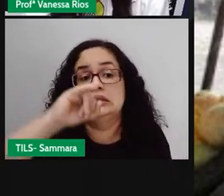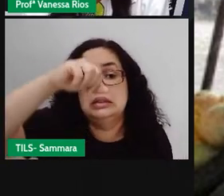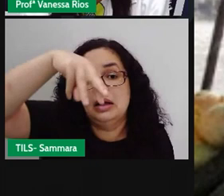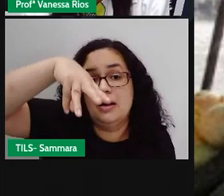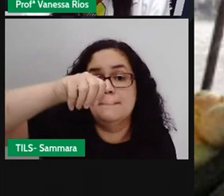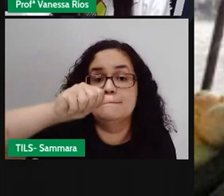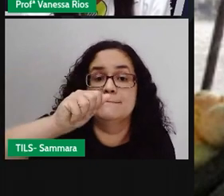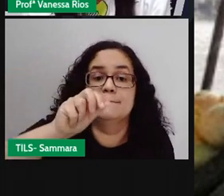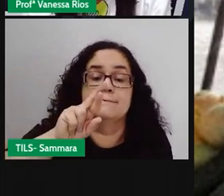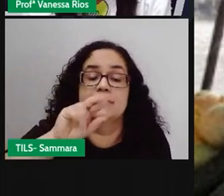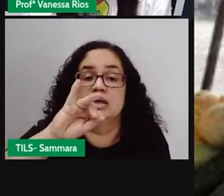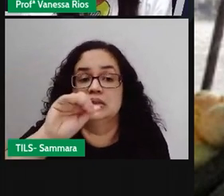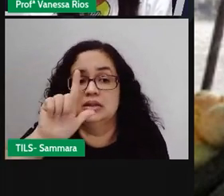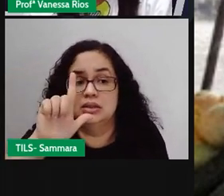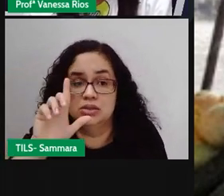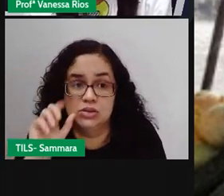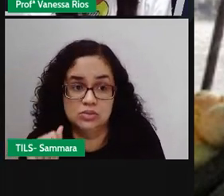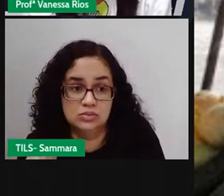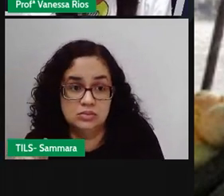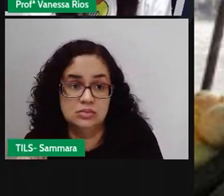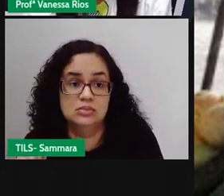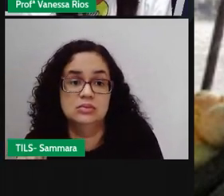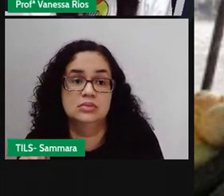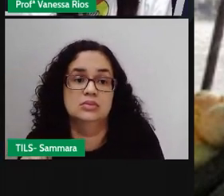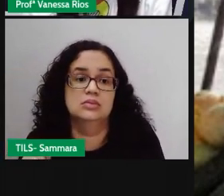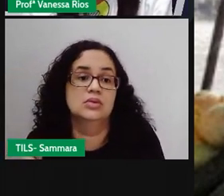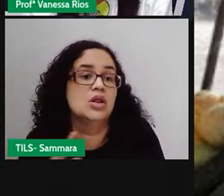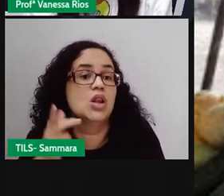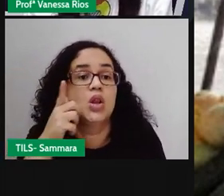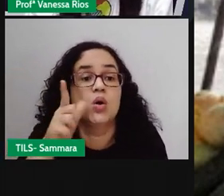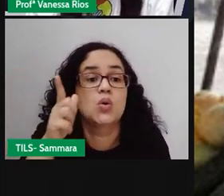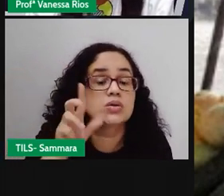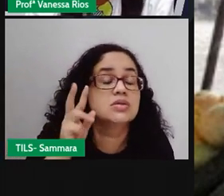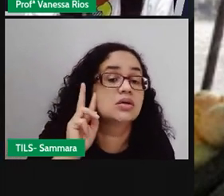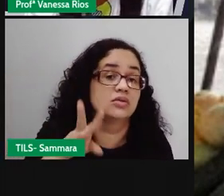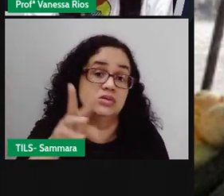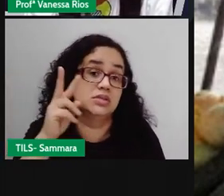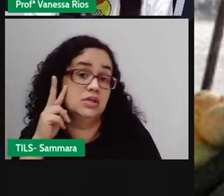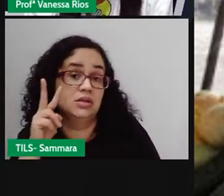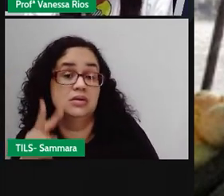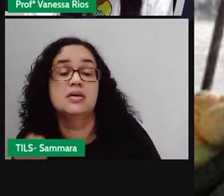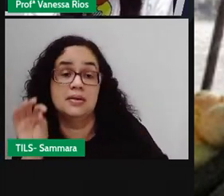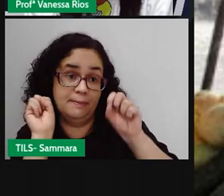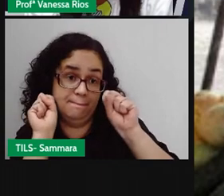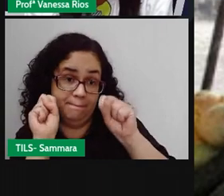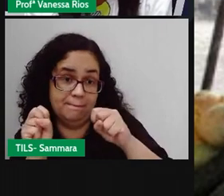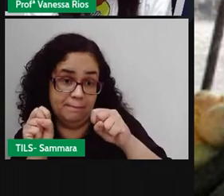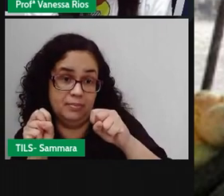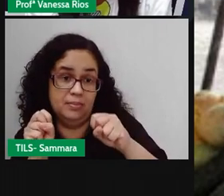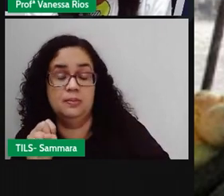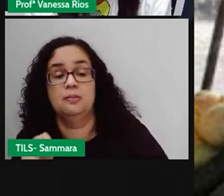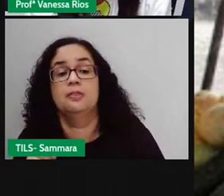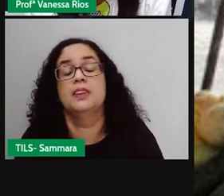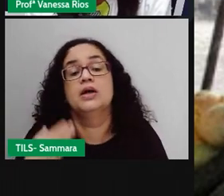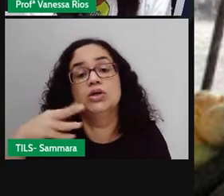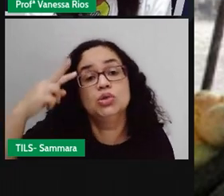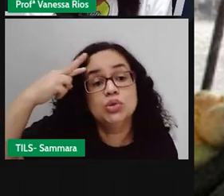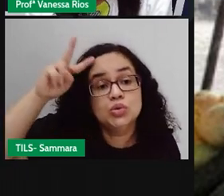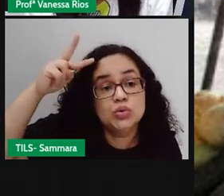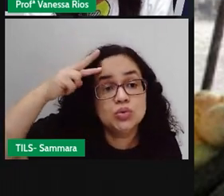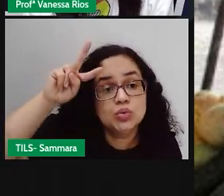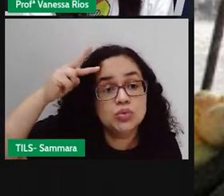patrimônios imateriais, que são aqueles que a gente não consegue ver de concreto, mas que fazem parte também da construção